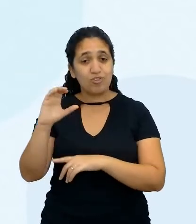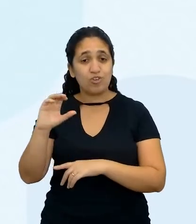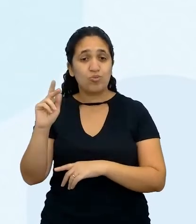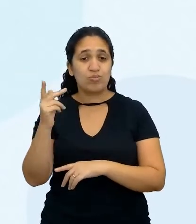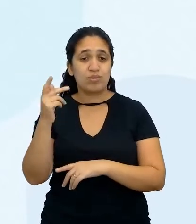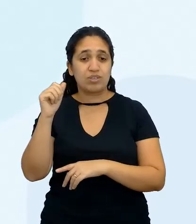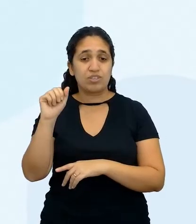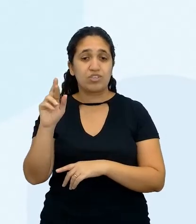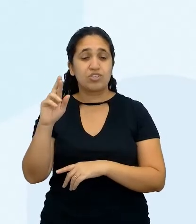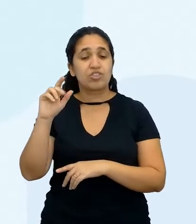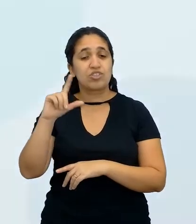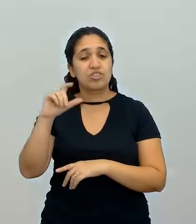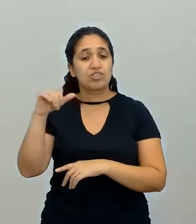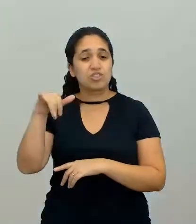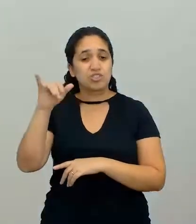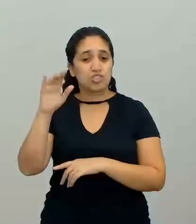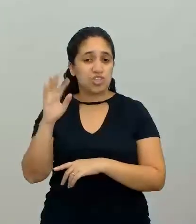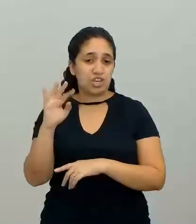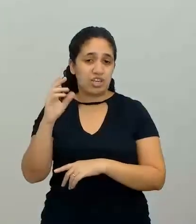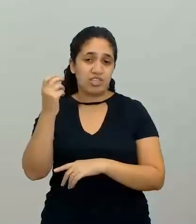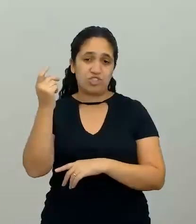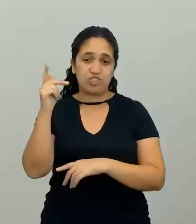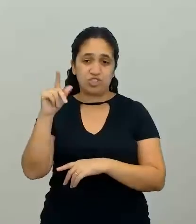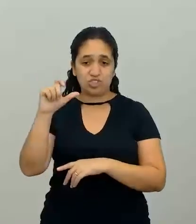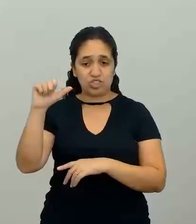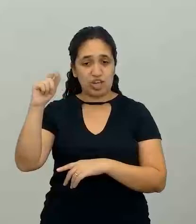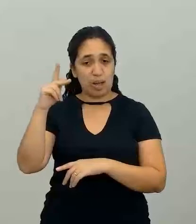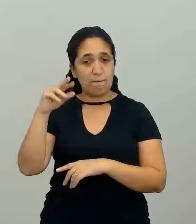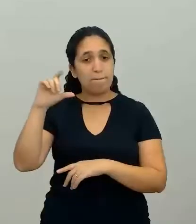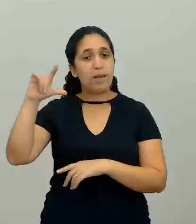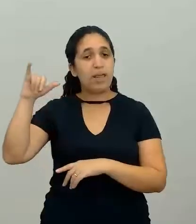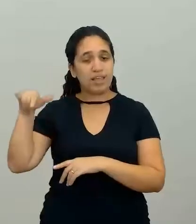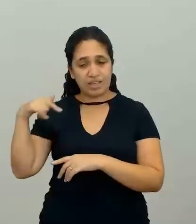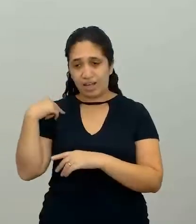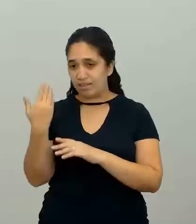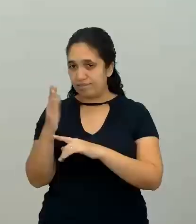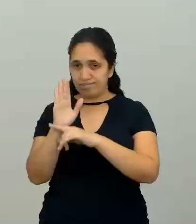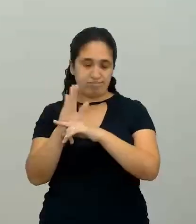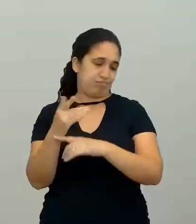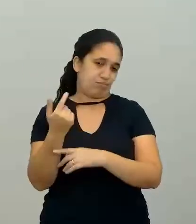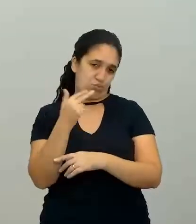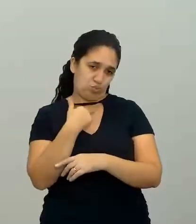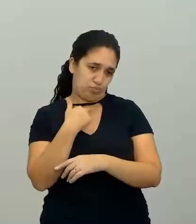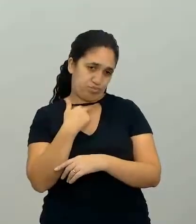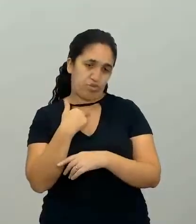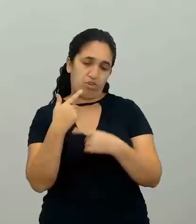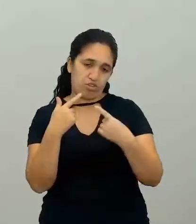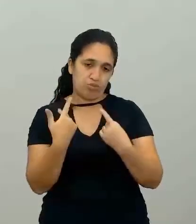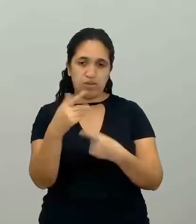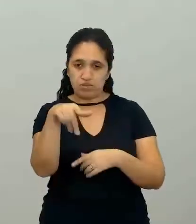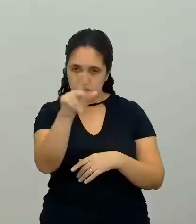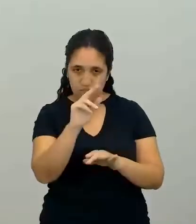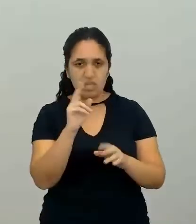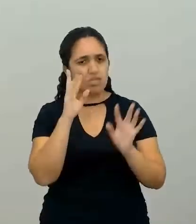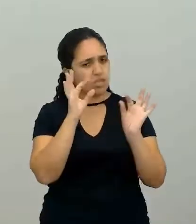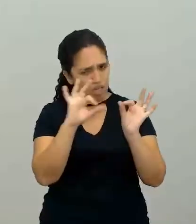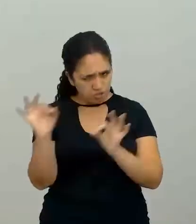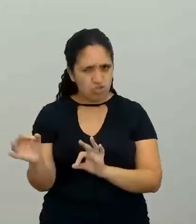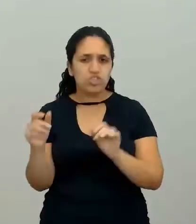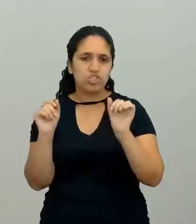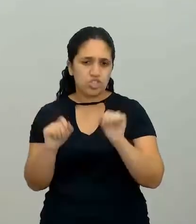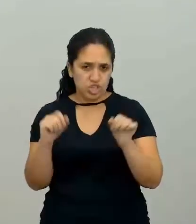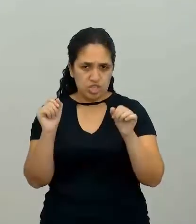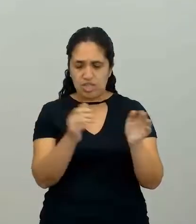uma questão de direitos autorais, mas fica a sugestão também, que é o filme Tempos Modernos, que eu também